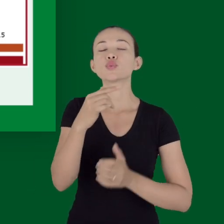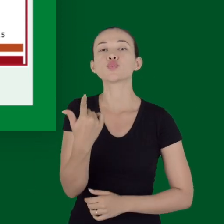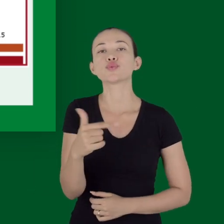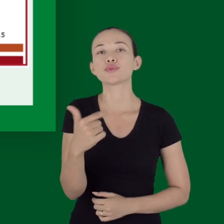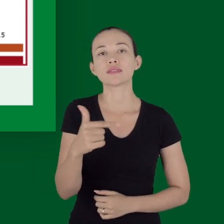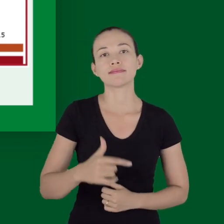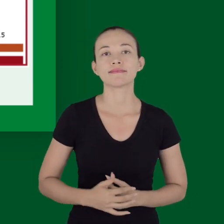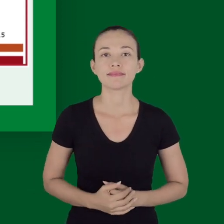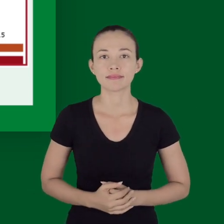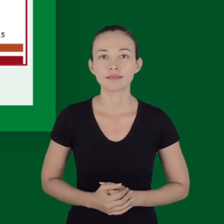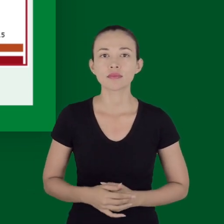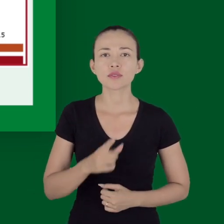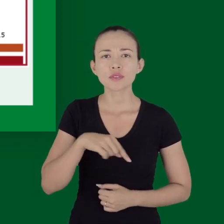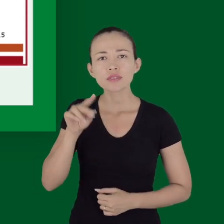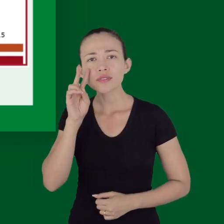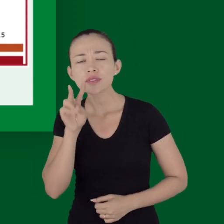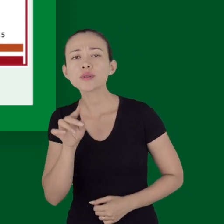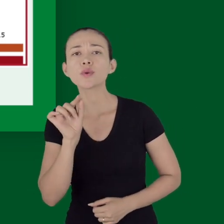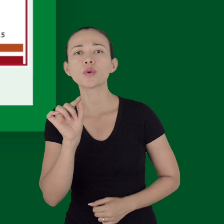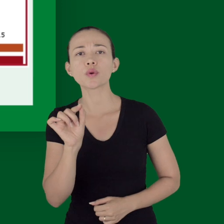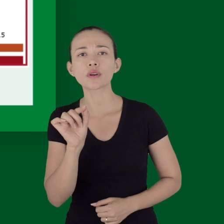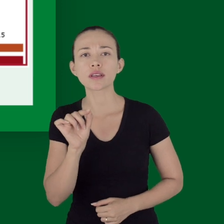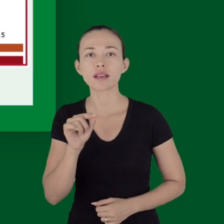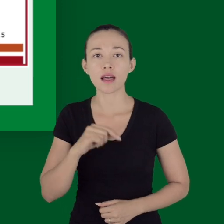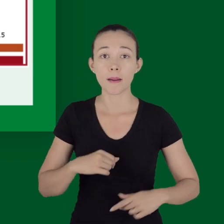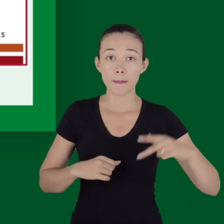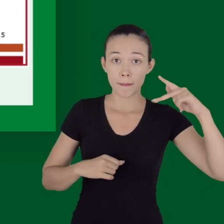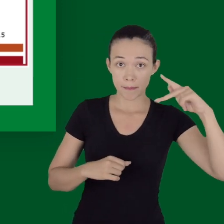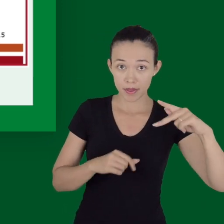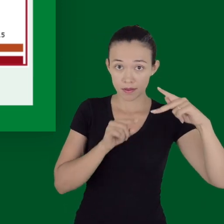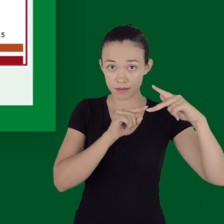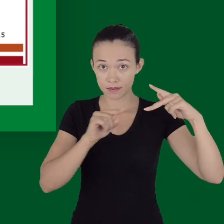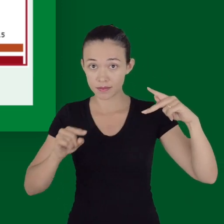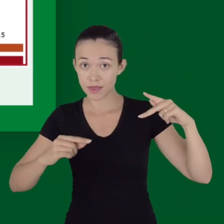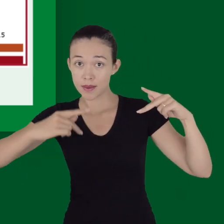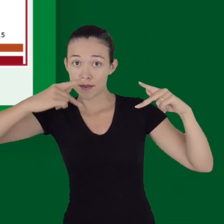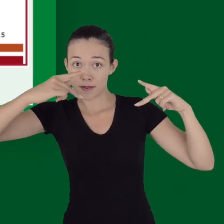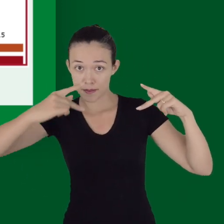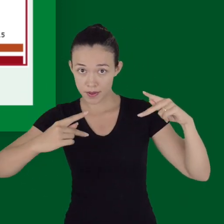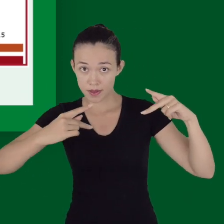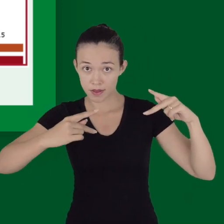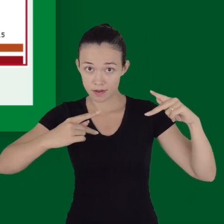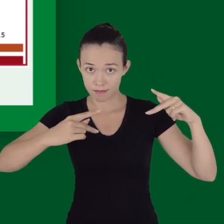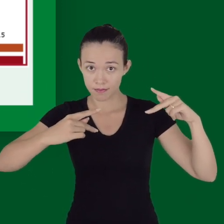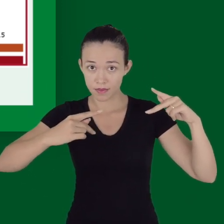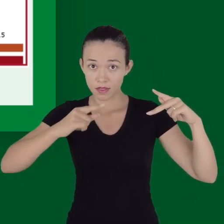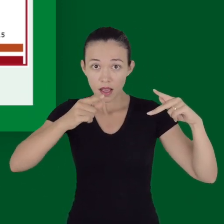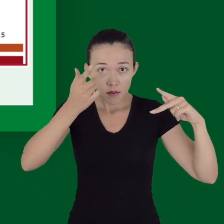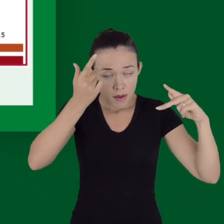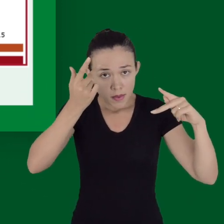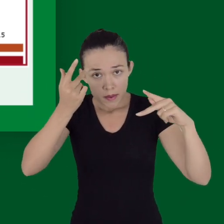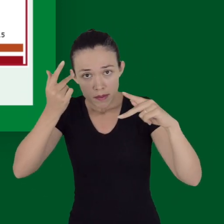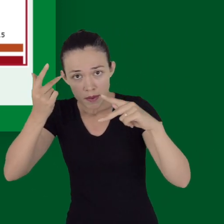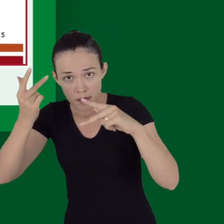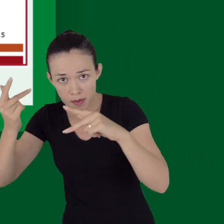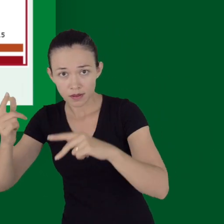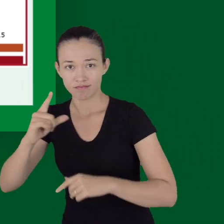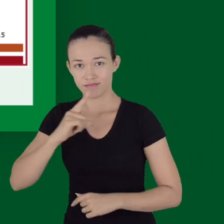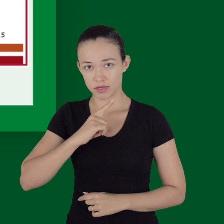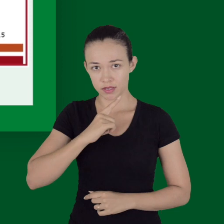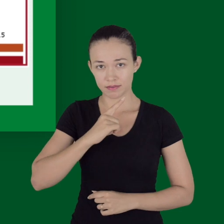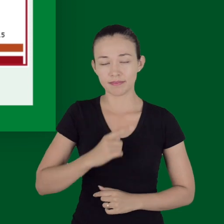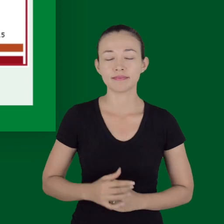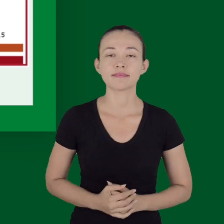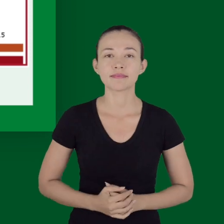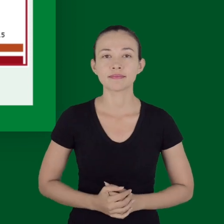ativação atrial e despolarização ventricular. A gente consegue ver que existe um intervalo PP constante. Se a gente